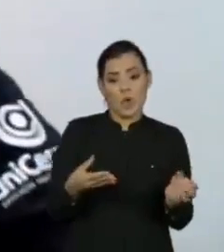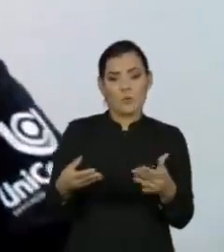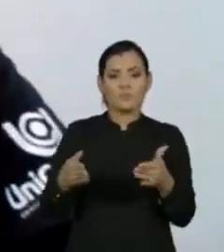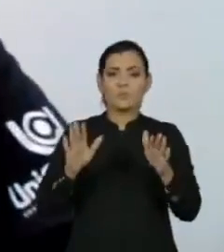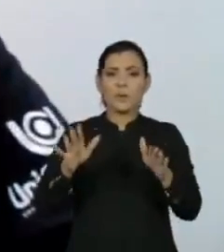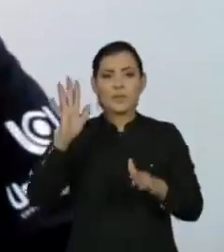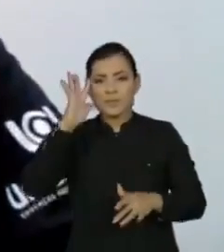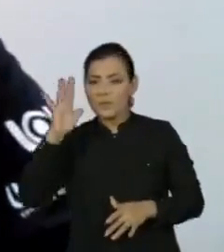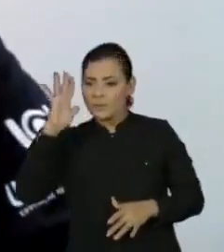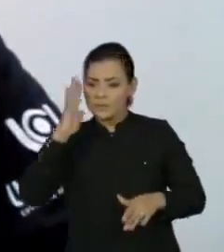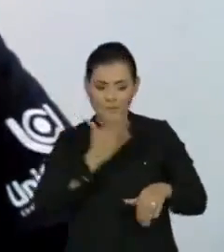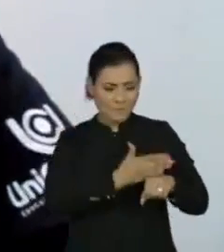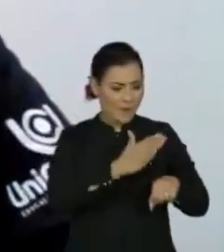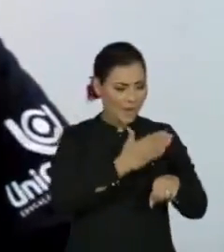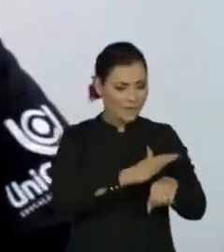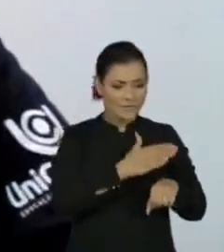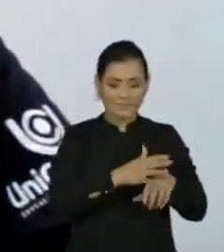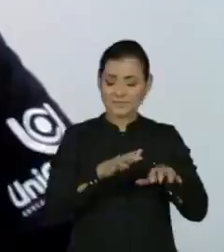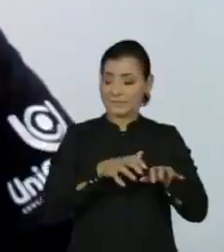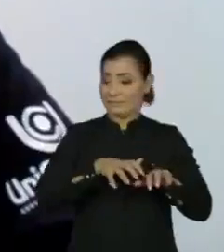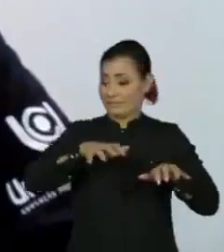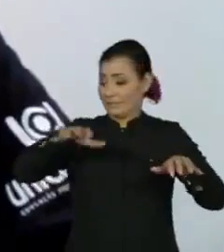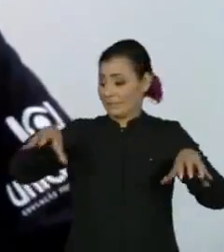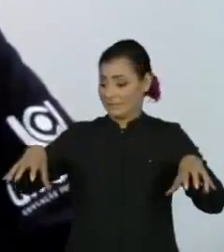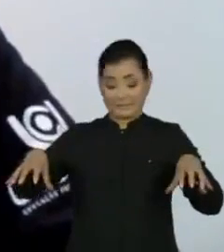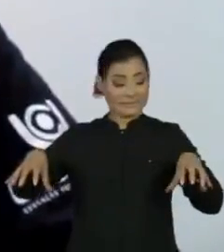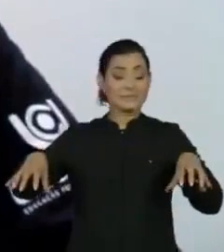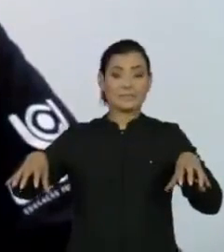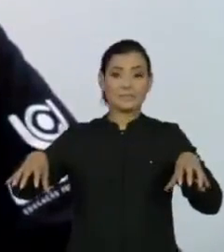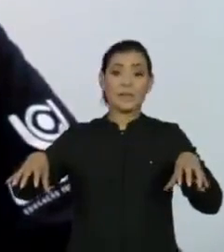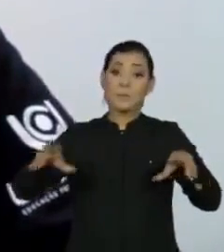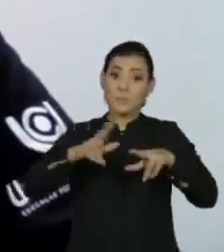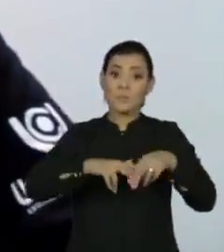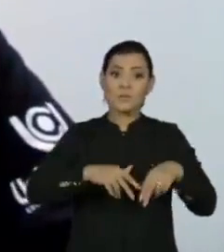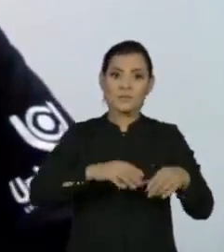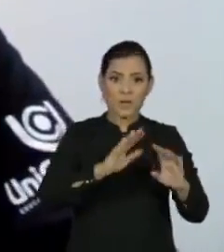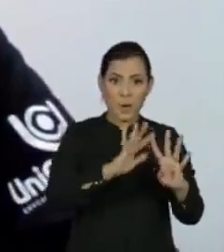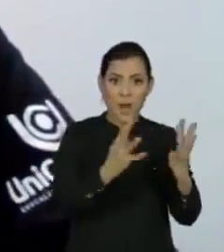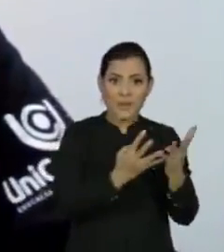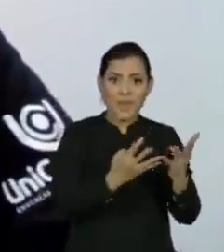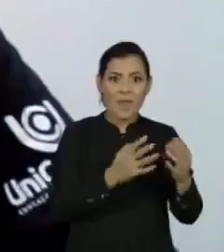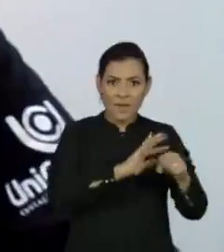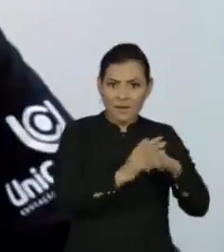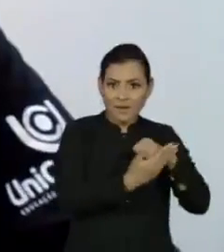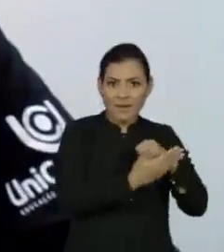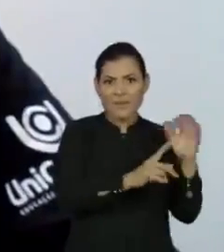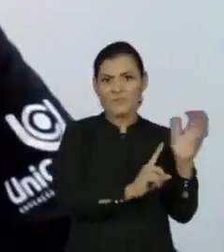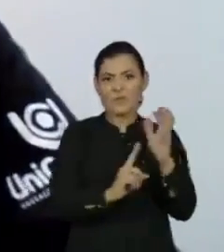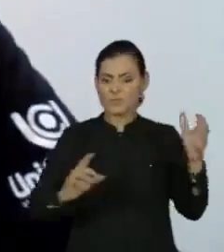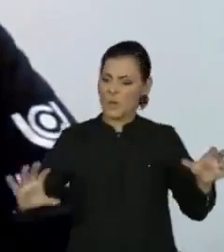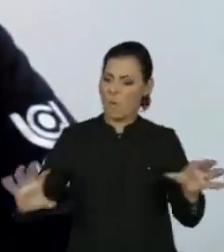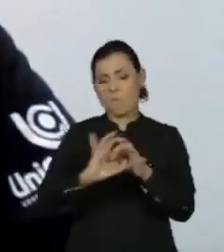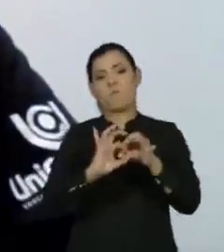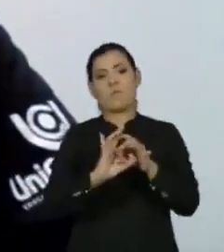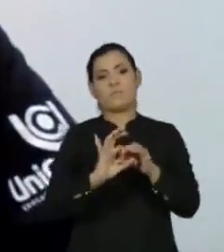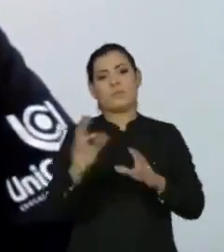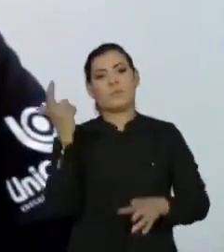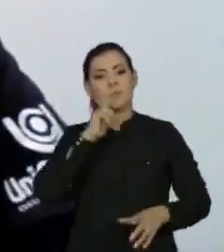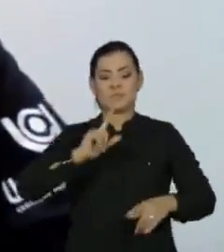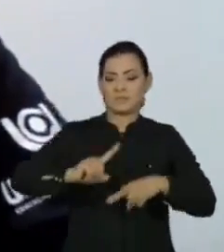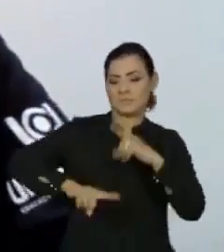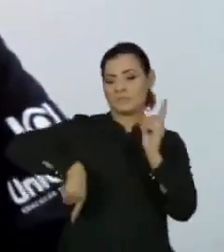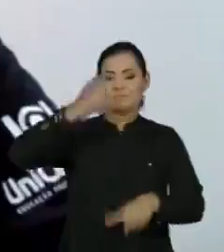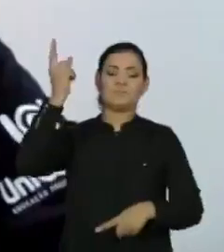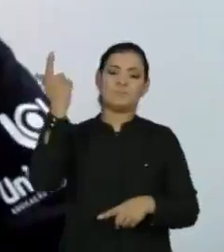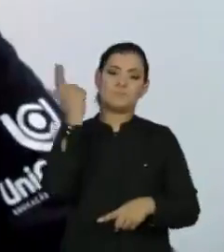a teoria e a prática tem uma distância, e a pandemia acelerou, fez a ponte para a gente aproximar, passar para o